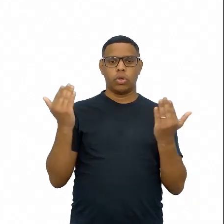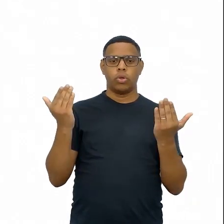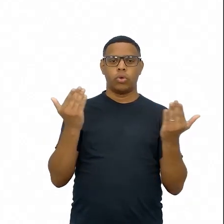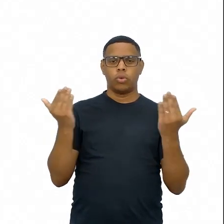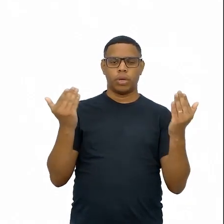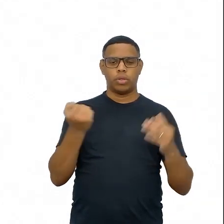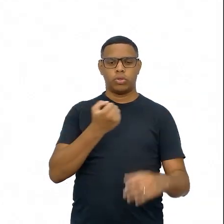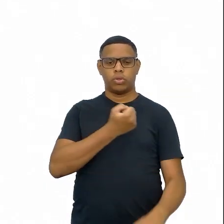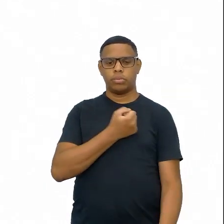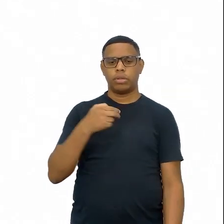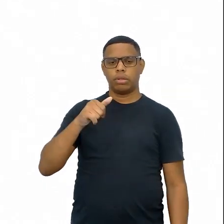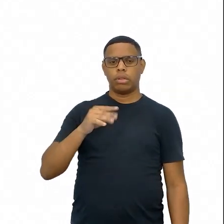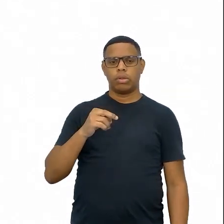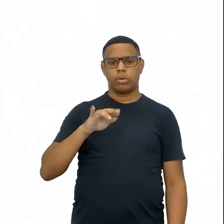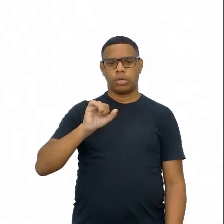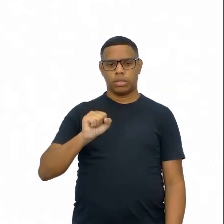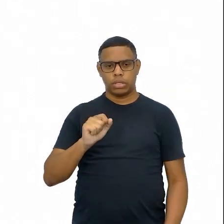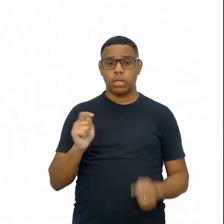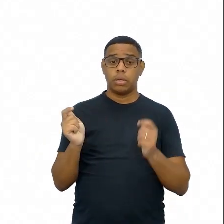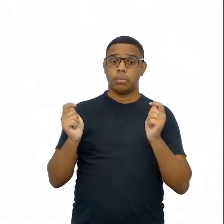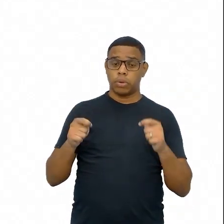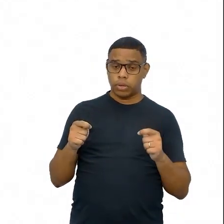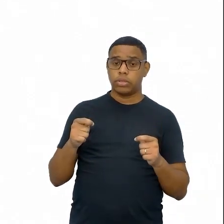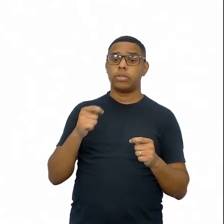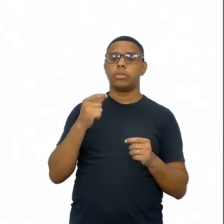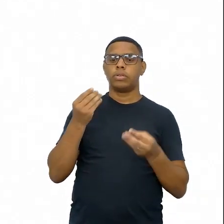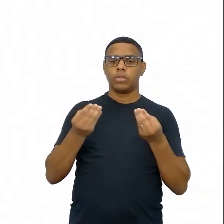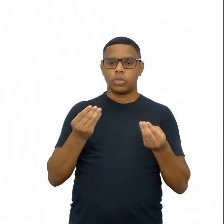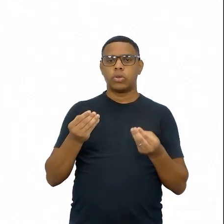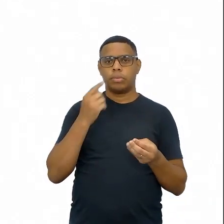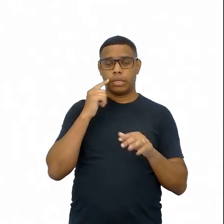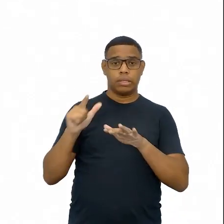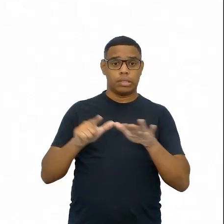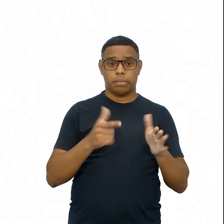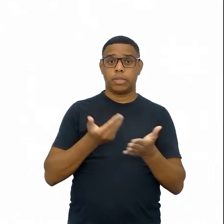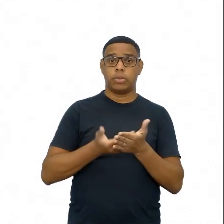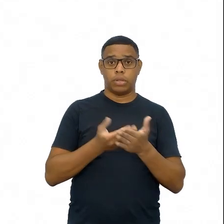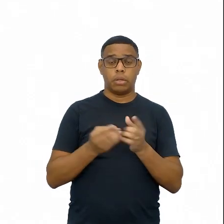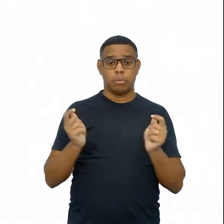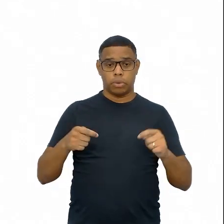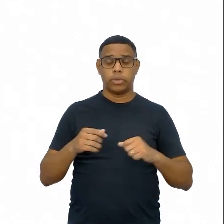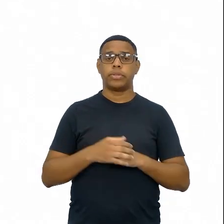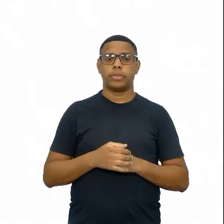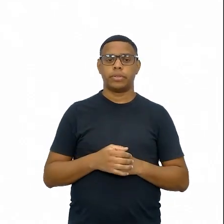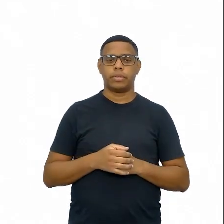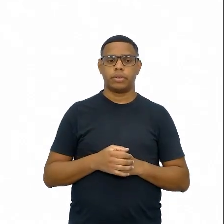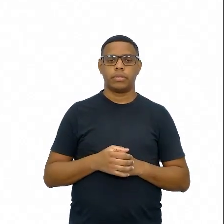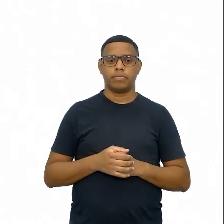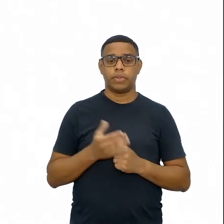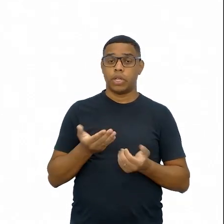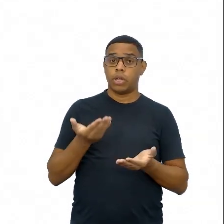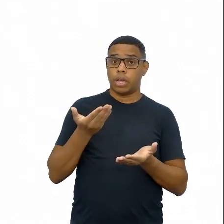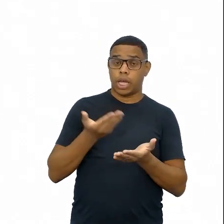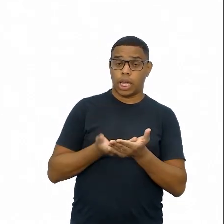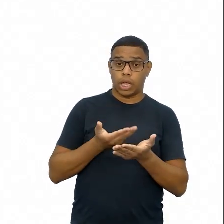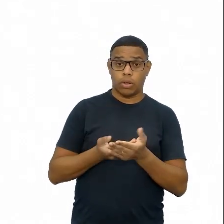números naturais, que poderemos retomar aí nessa semana. Então, essa aula, ela tem como